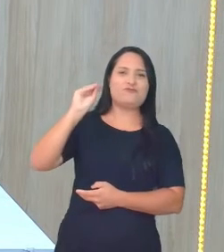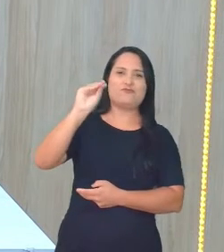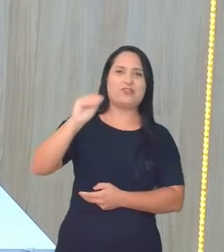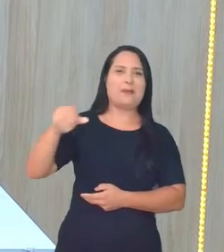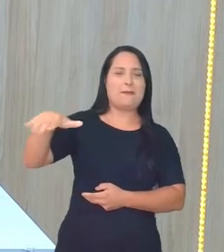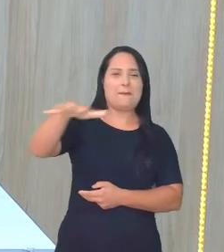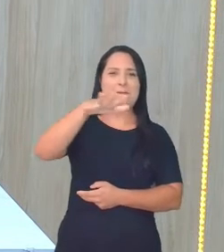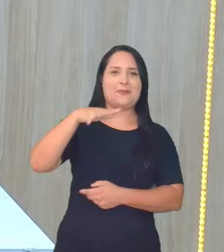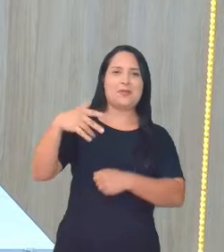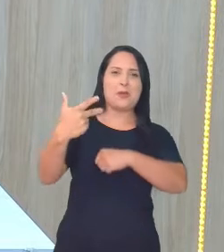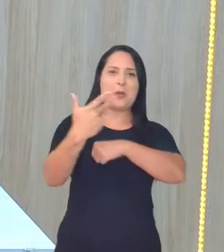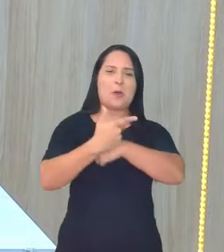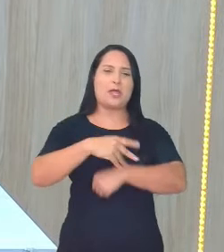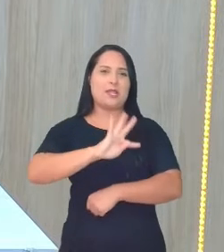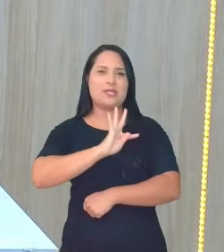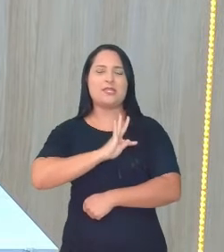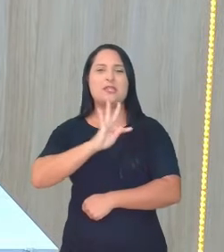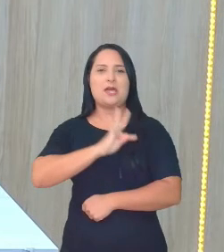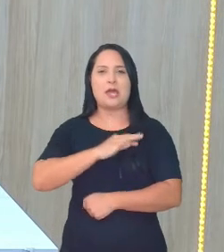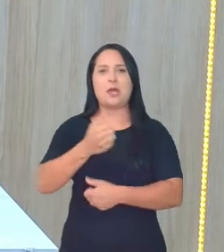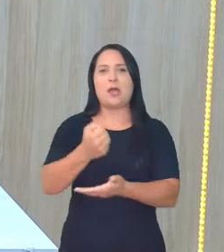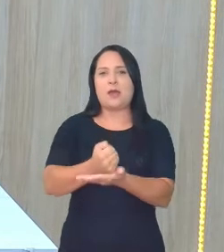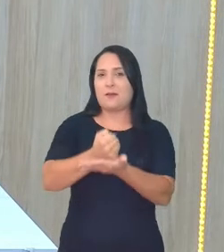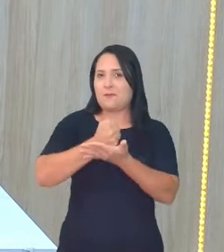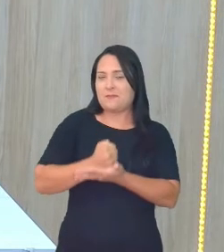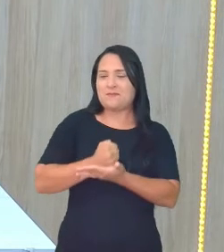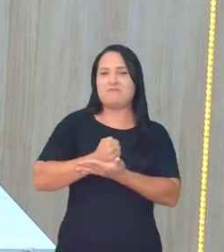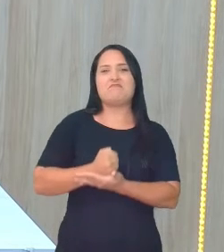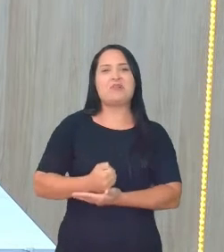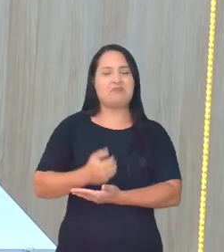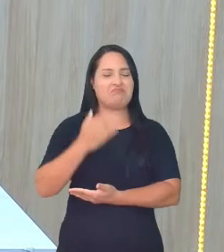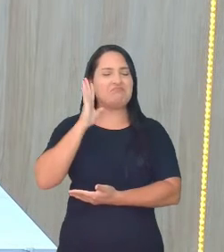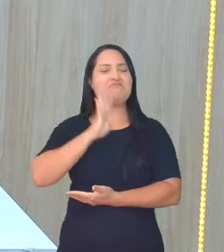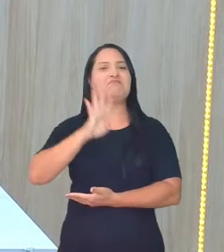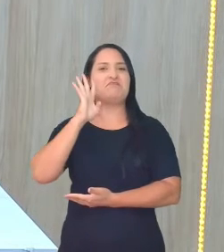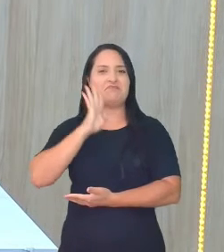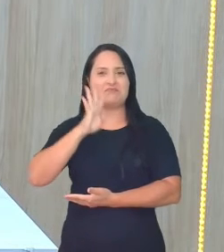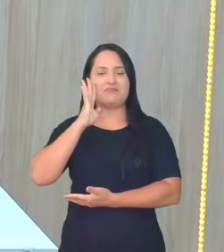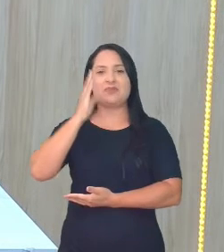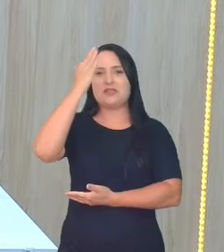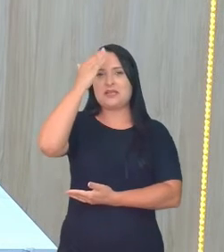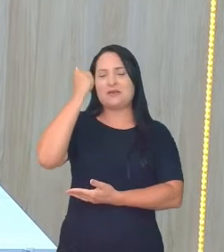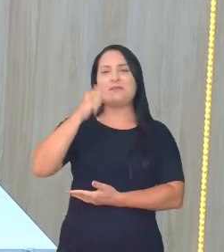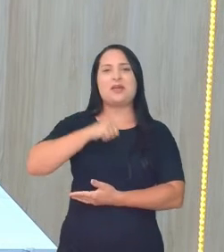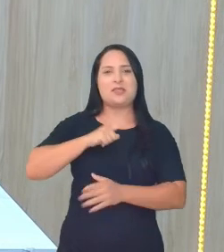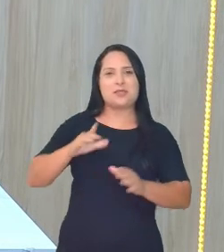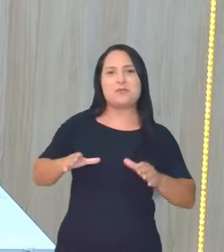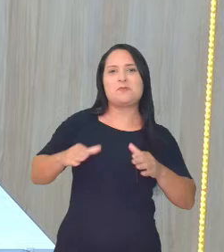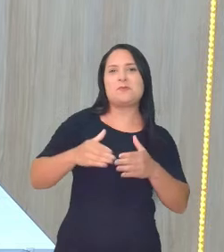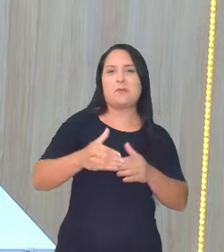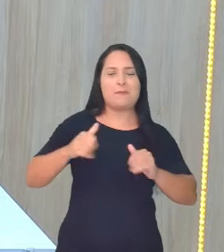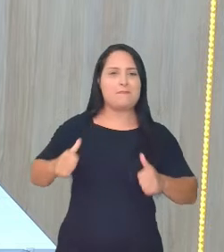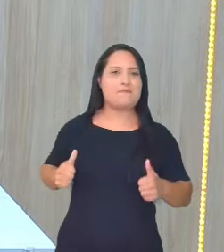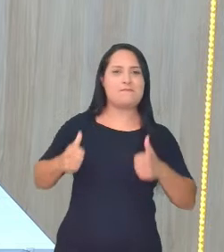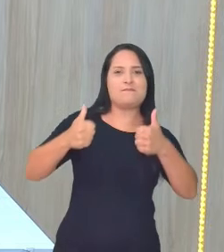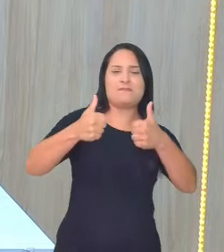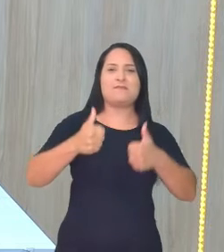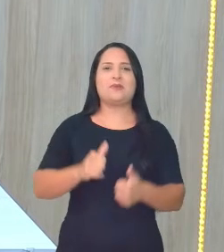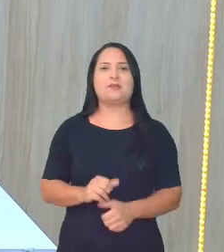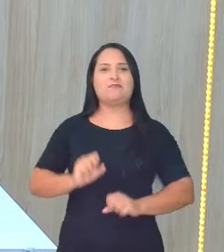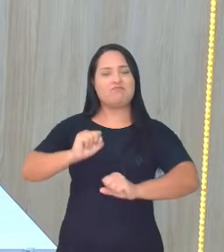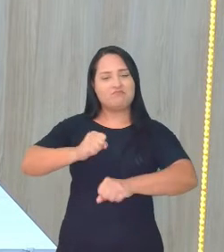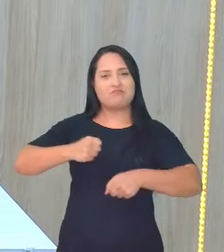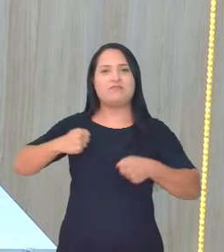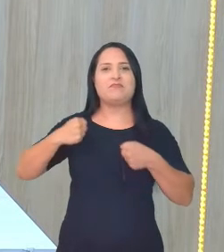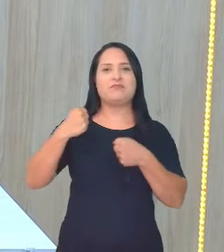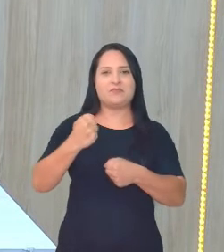Essa galera da produção aqui sempre nos dá apoio. E é muito bacana, né? Saber que tem uma galera massa aqui que nos